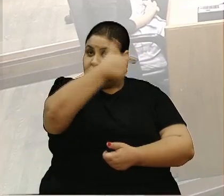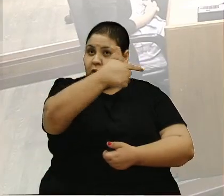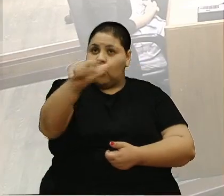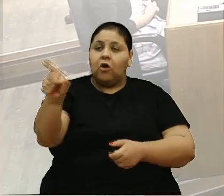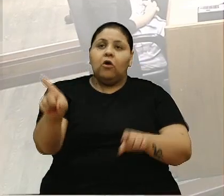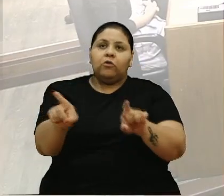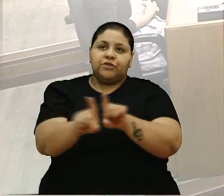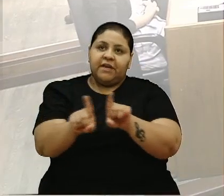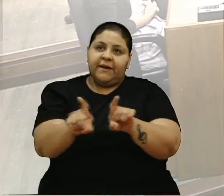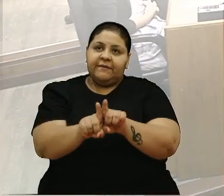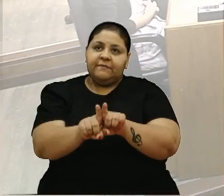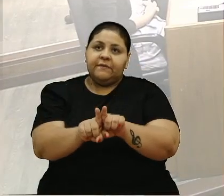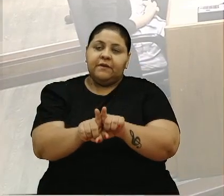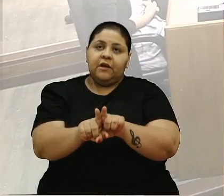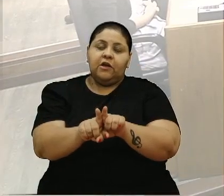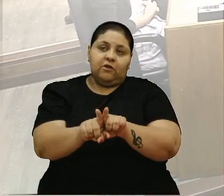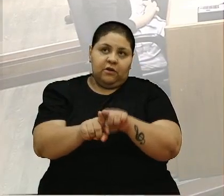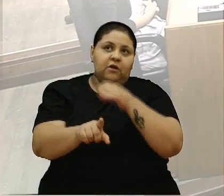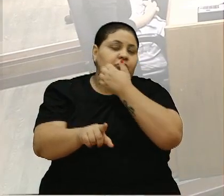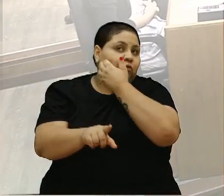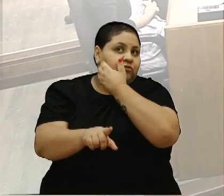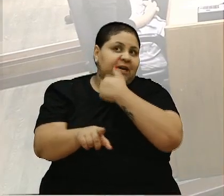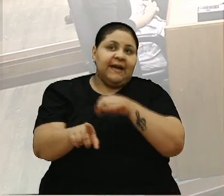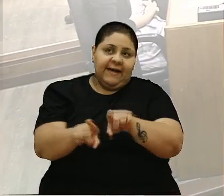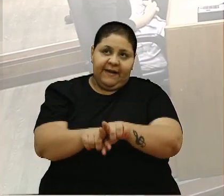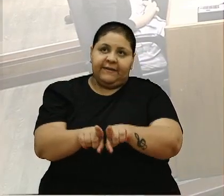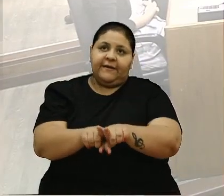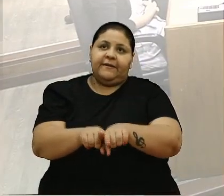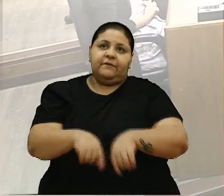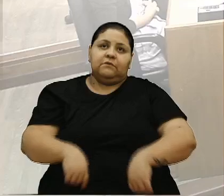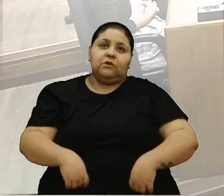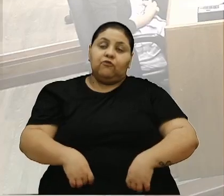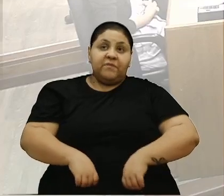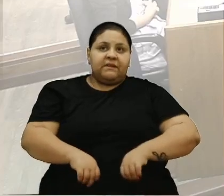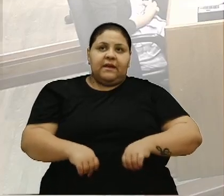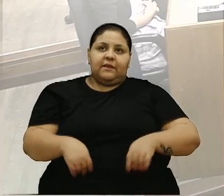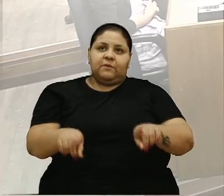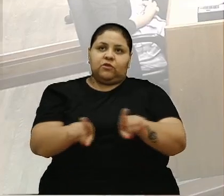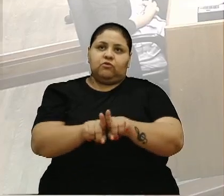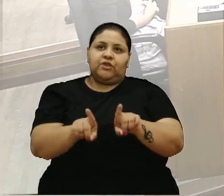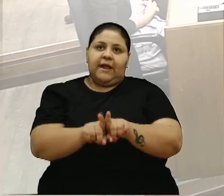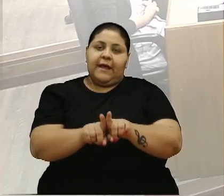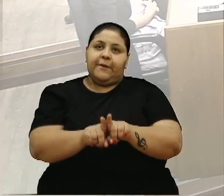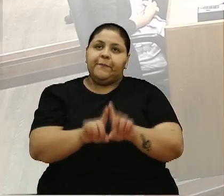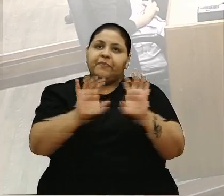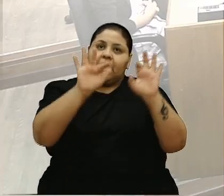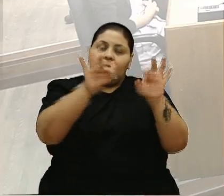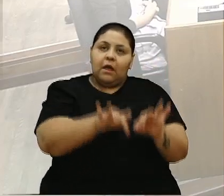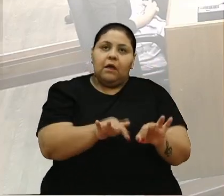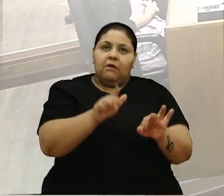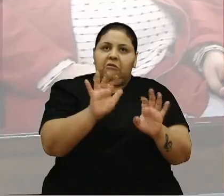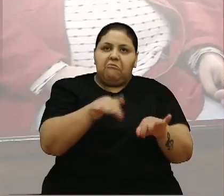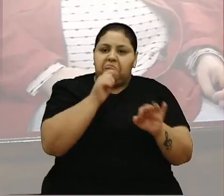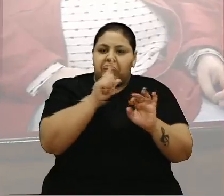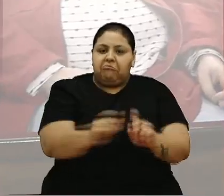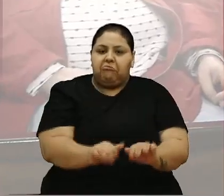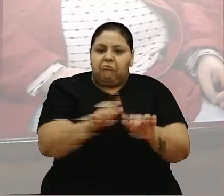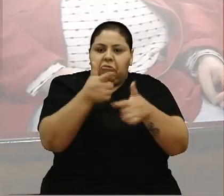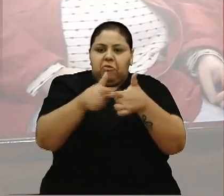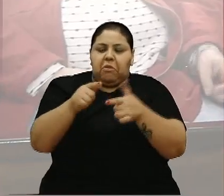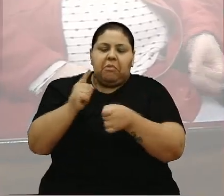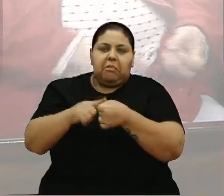parar, parece que a cidade começou na Covid e acabou na enchente.